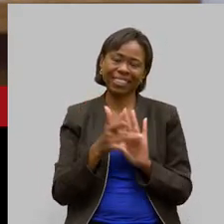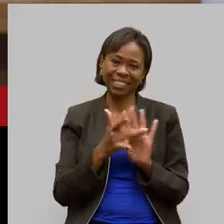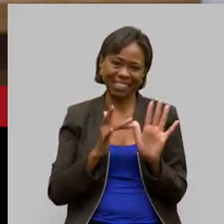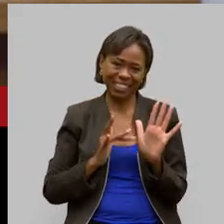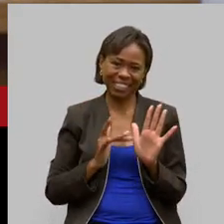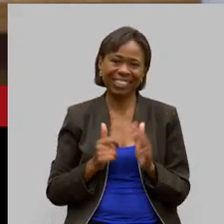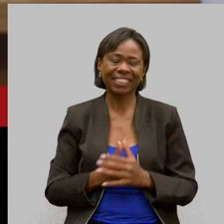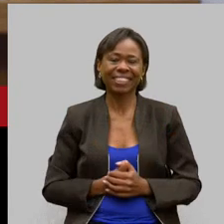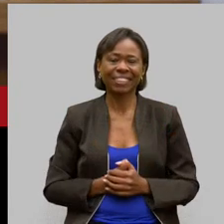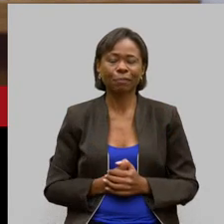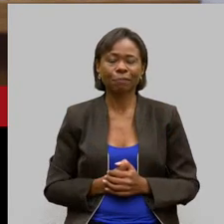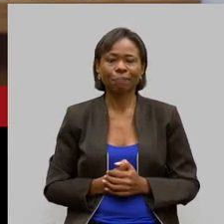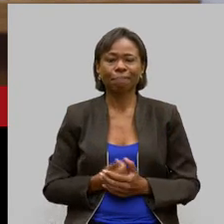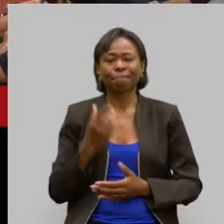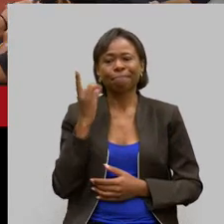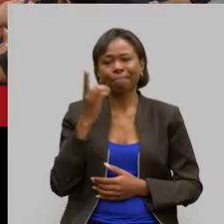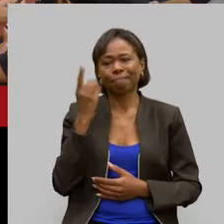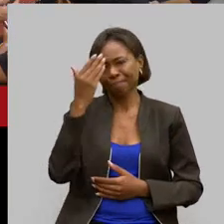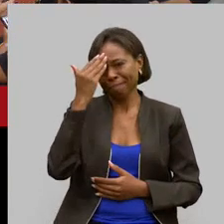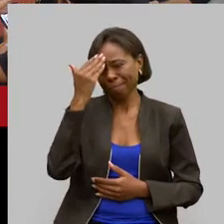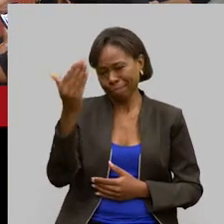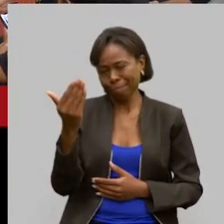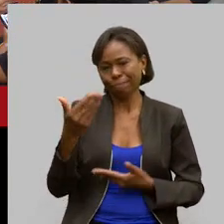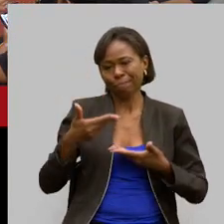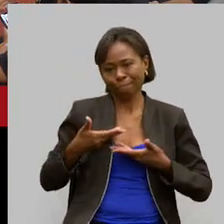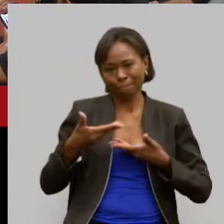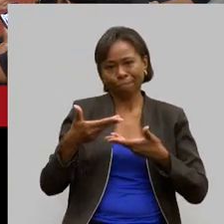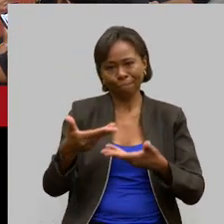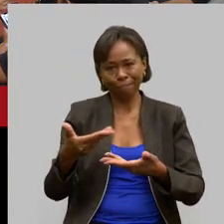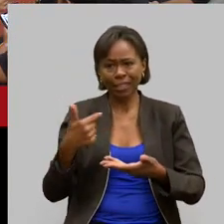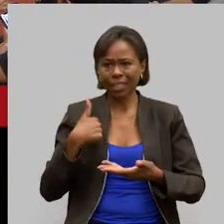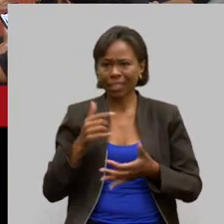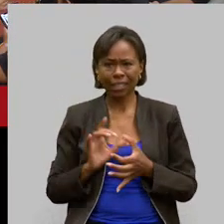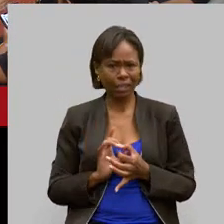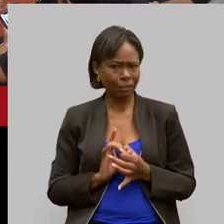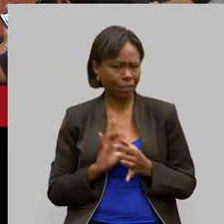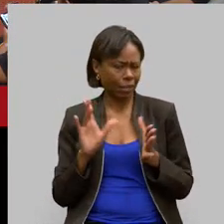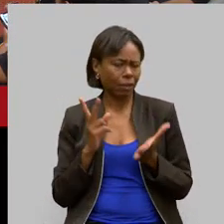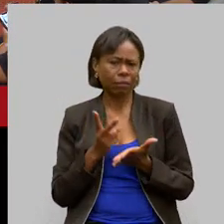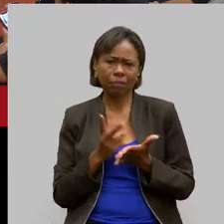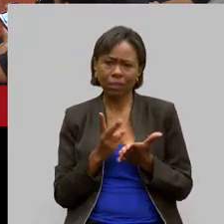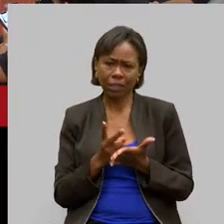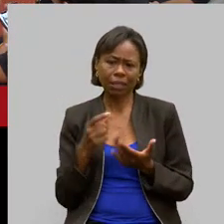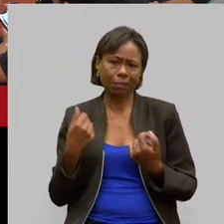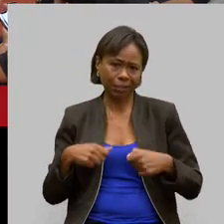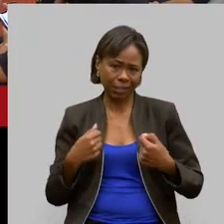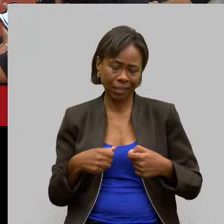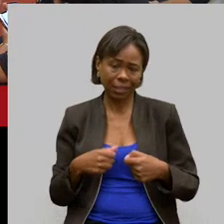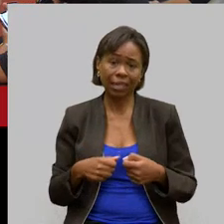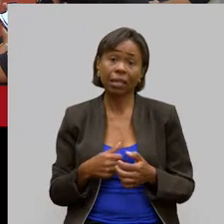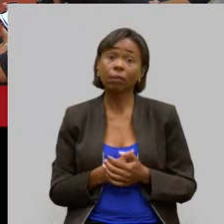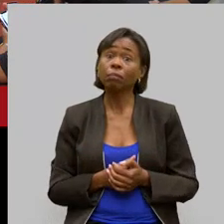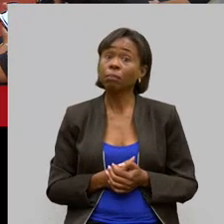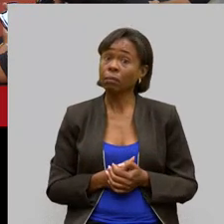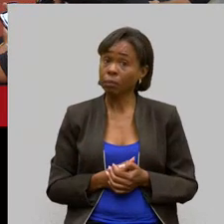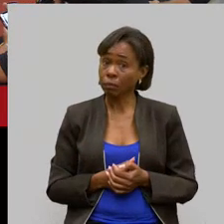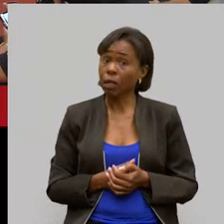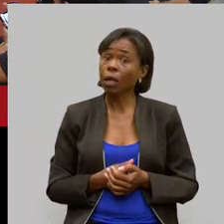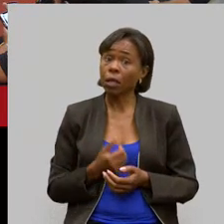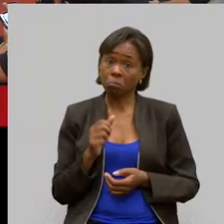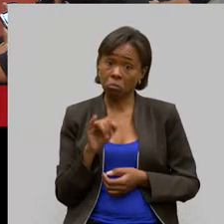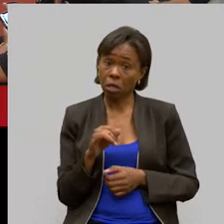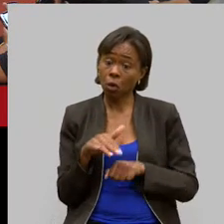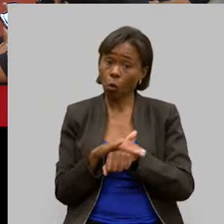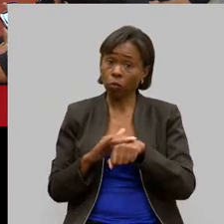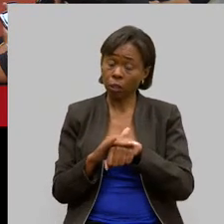agradecer Mais Uma Vez pelo convite dizer que eu estou à disposição sempre quando vocês precisarem tá bom inclusive para conversar sobre a